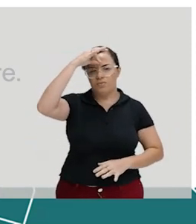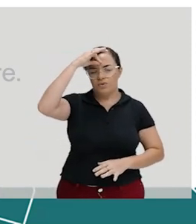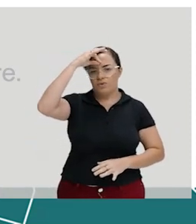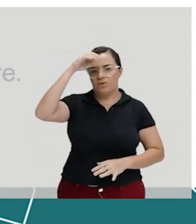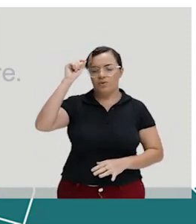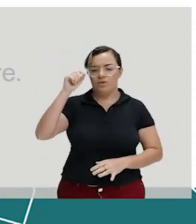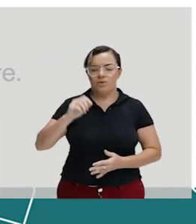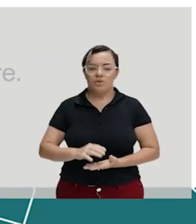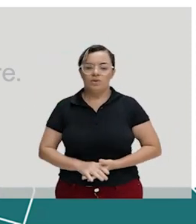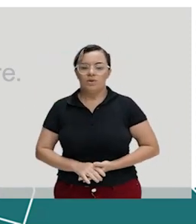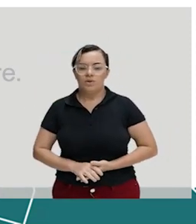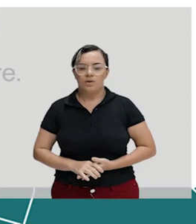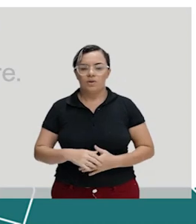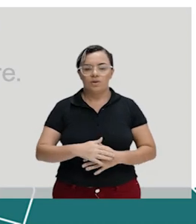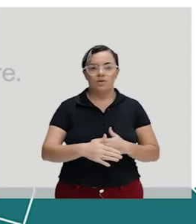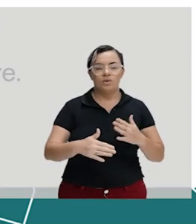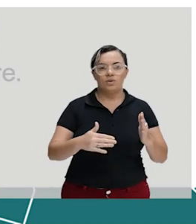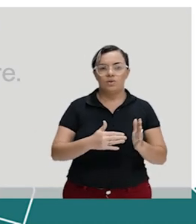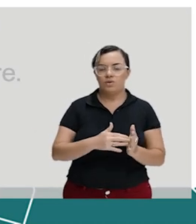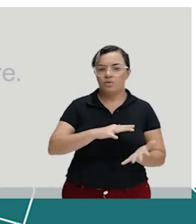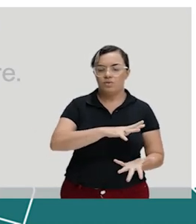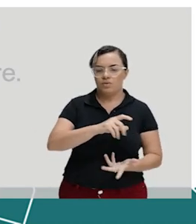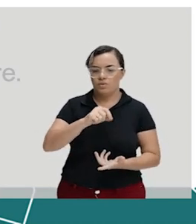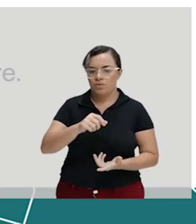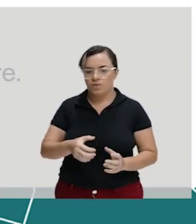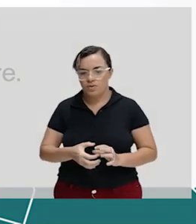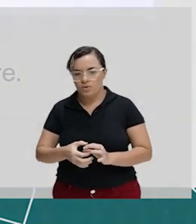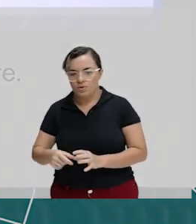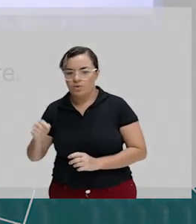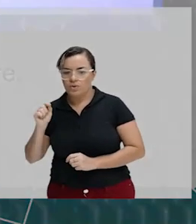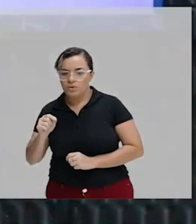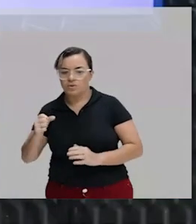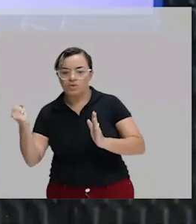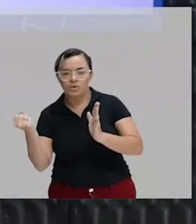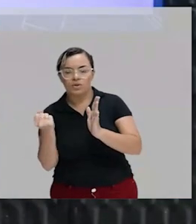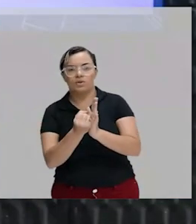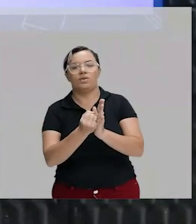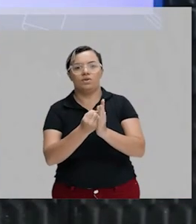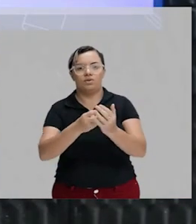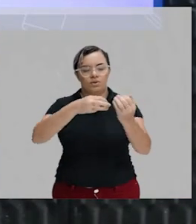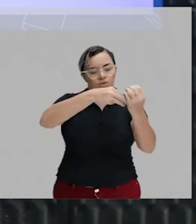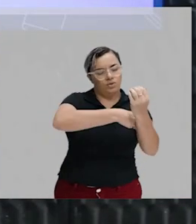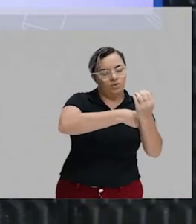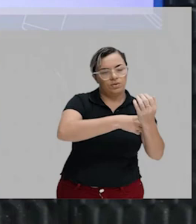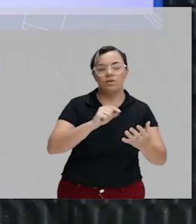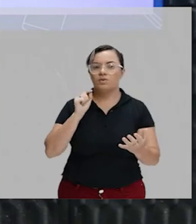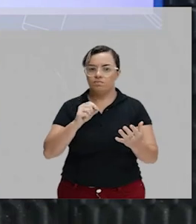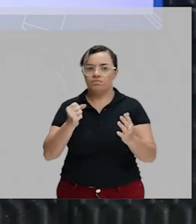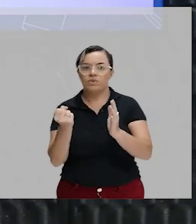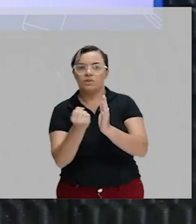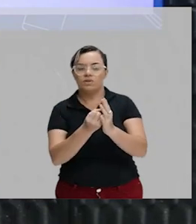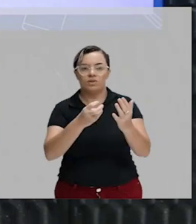mundo real são símbolos para o decifre então a gente já sabe que simbolismo trabalha com símbolos para serem